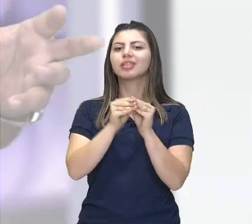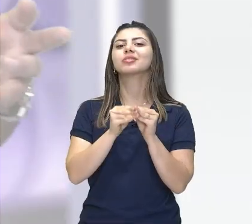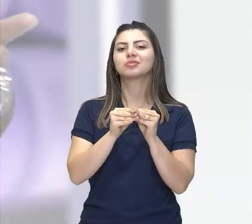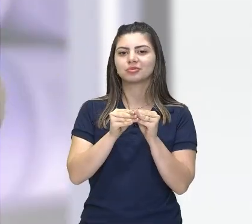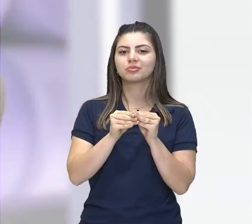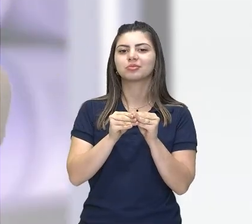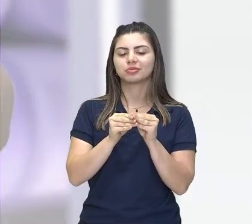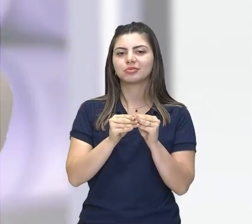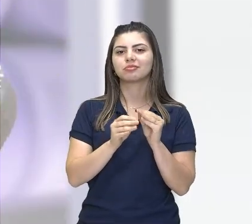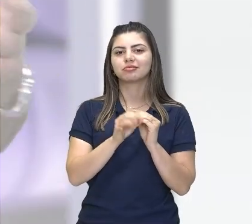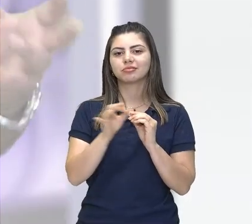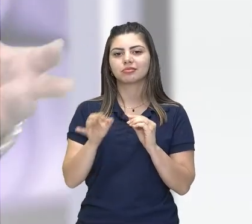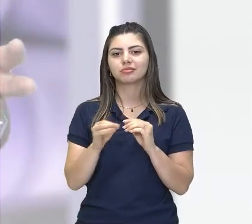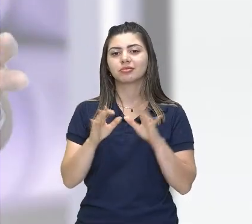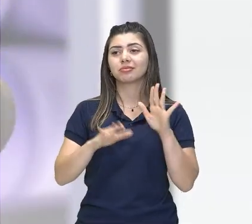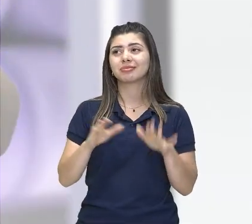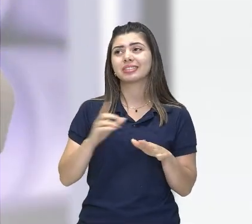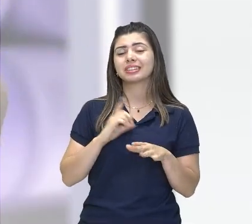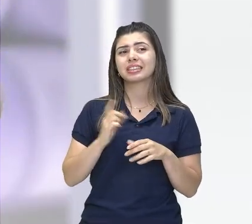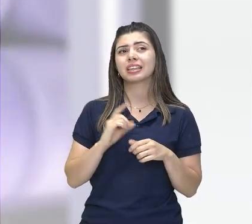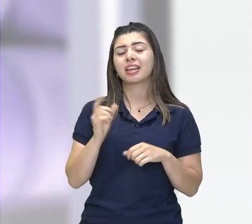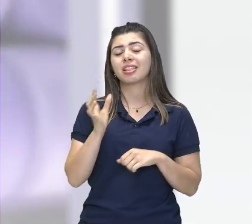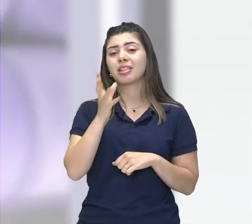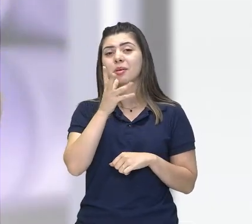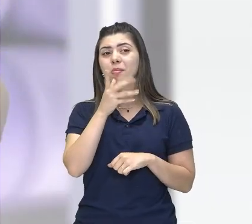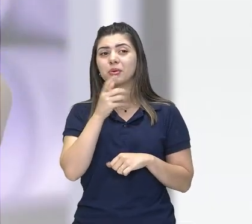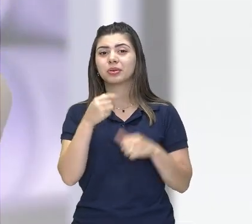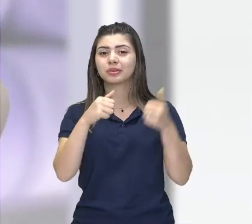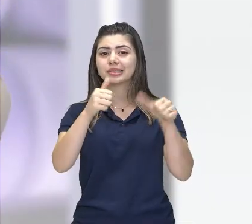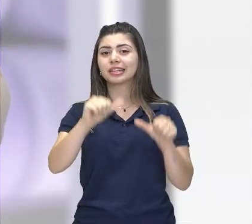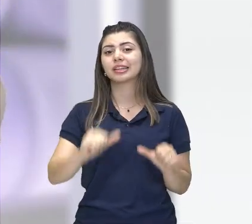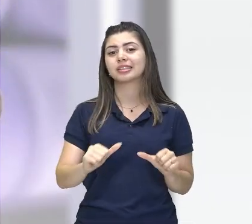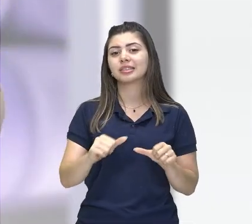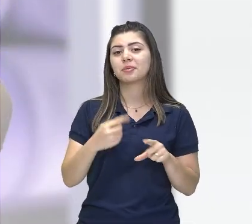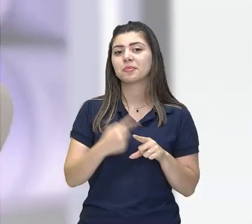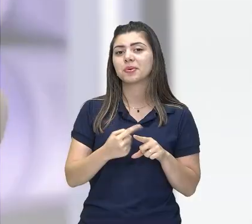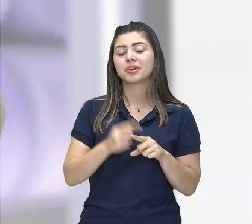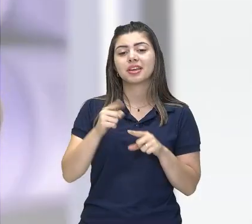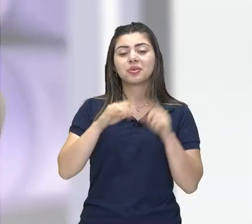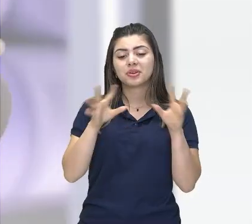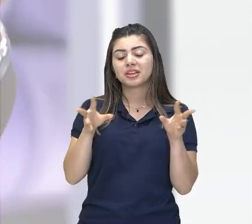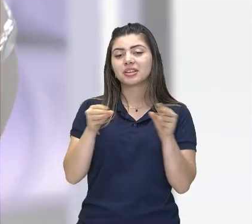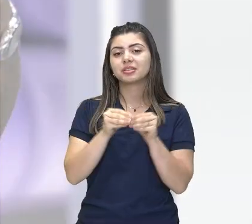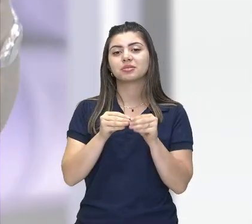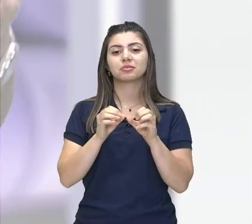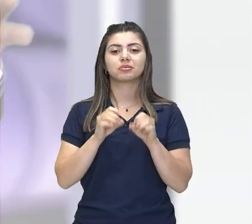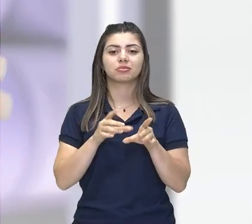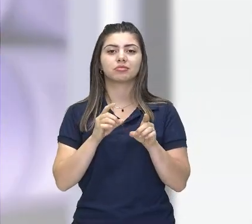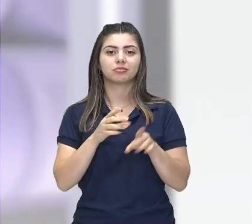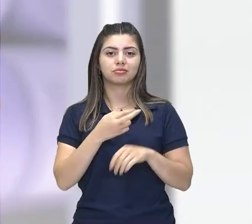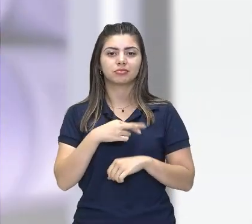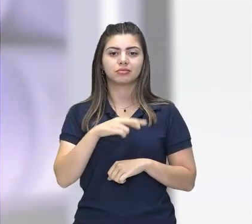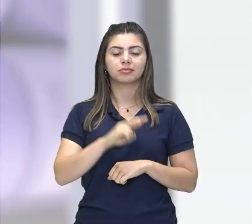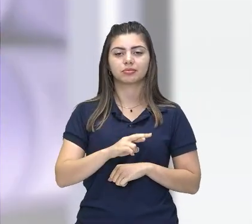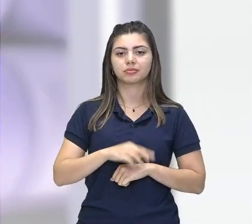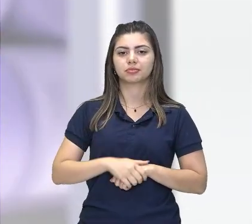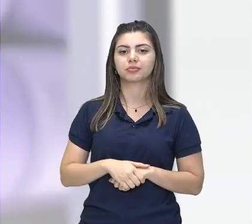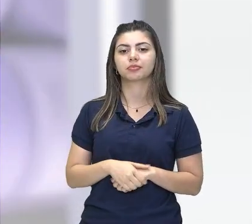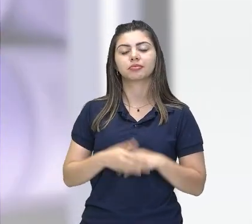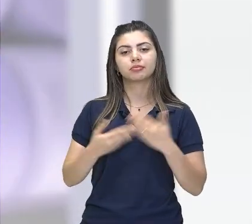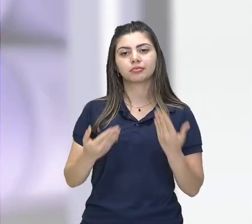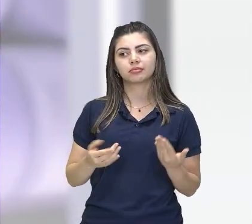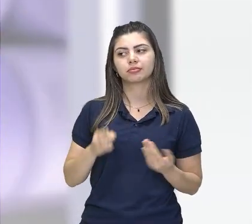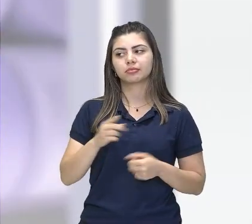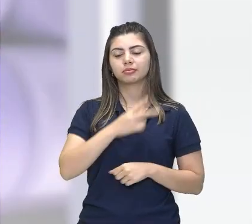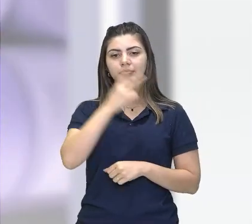para ser explicado, para ser analisado. Por quê? Porque é um resumo da doutrina. E é baseado nisso que os